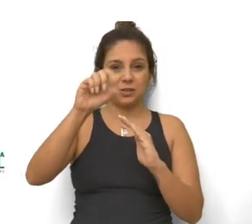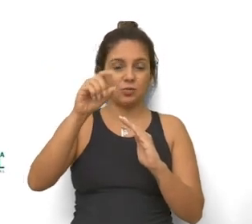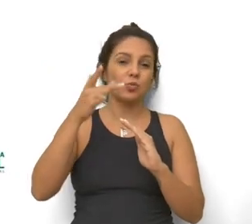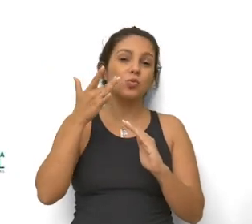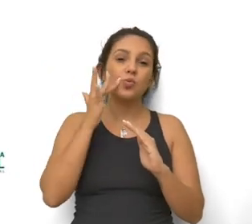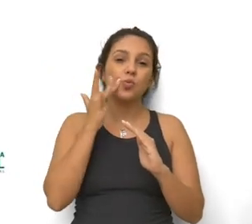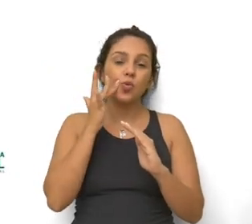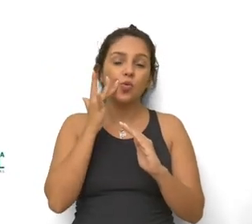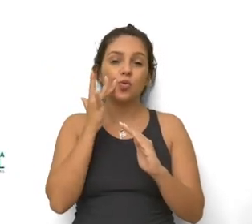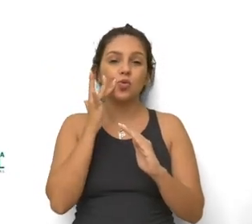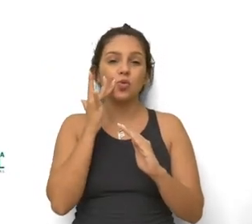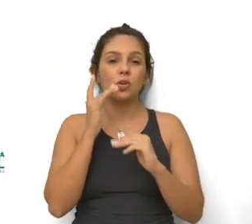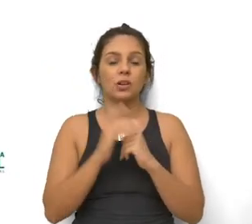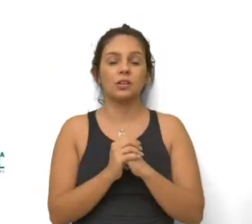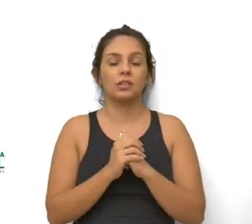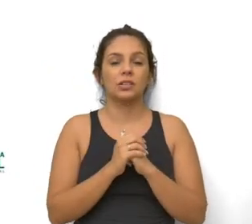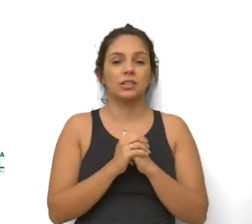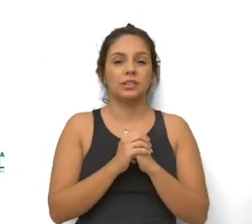ela é contemporânea